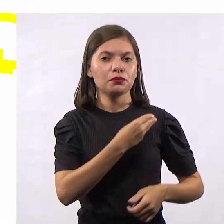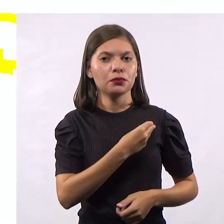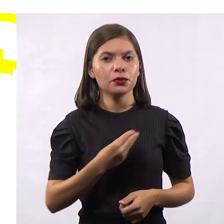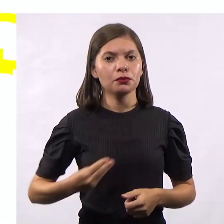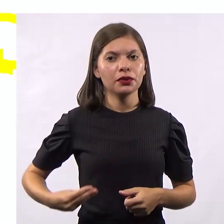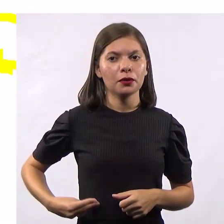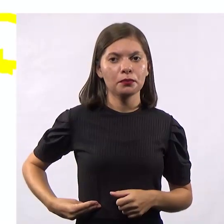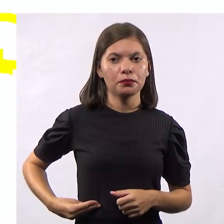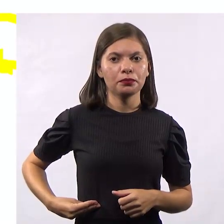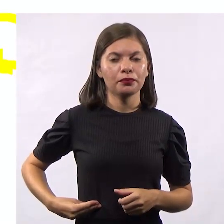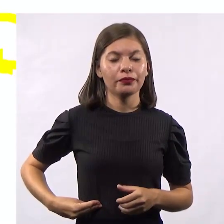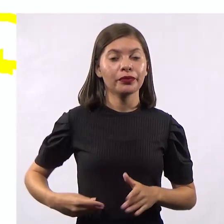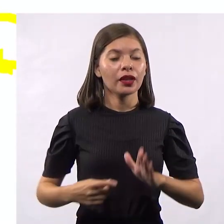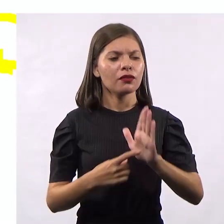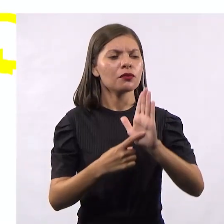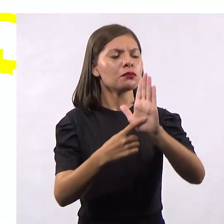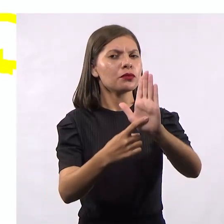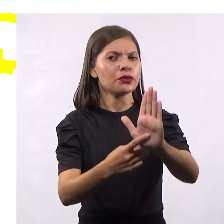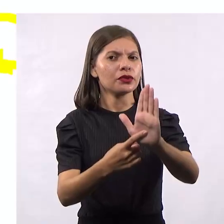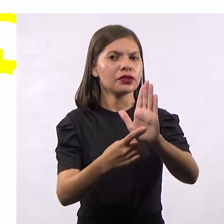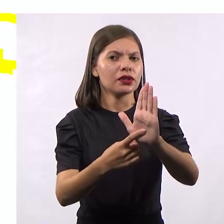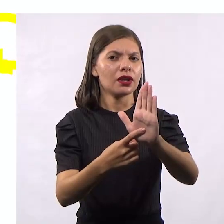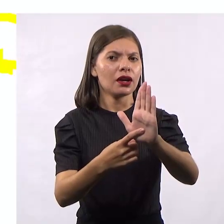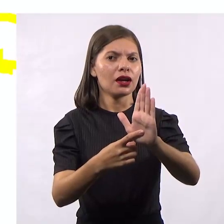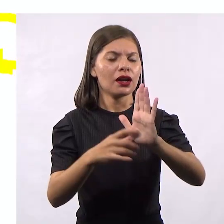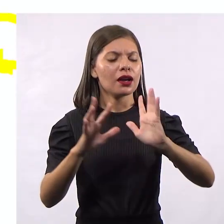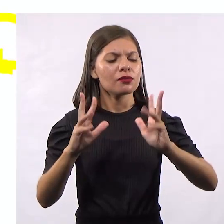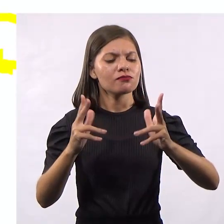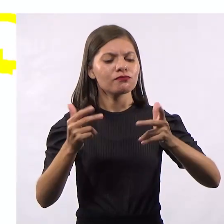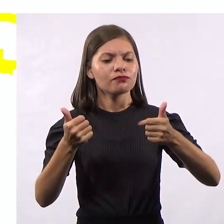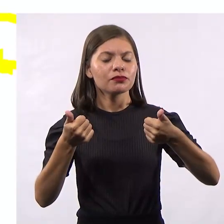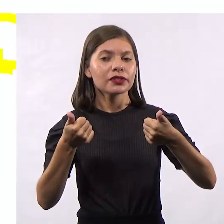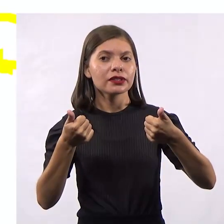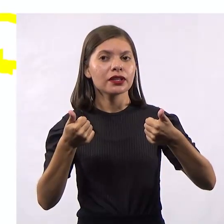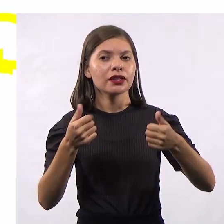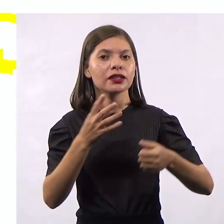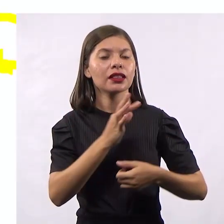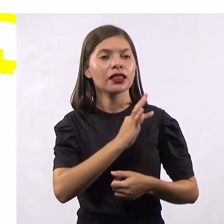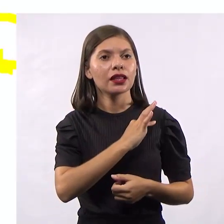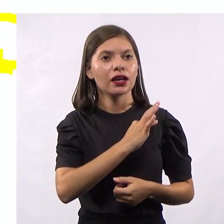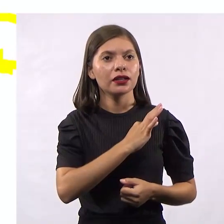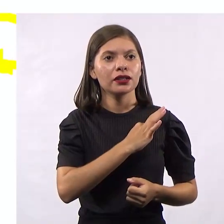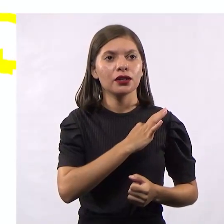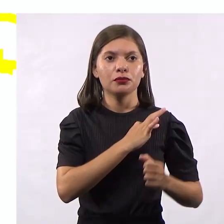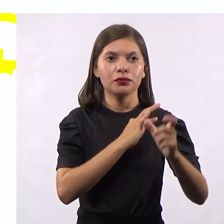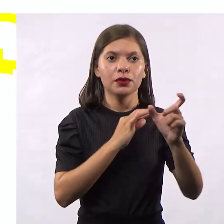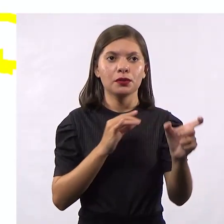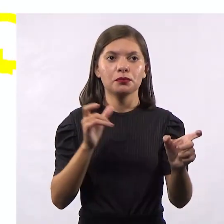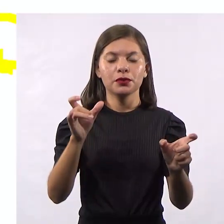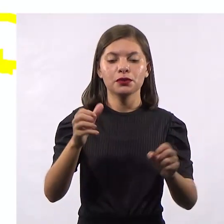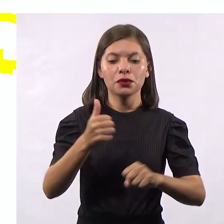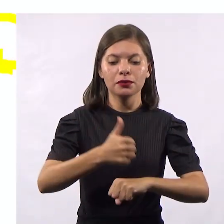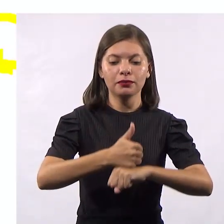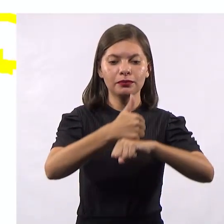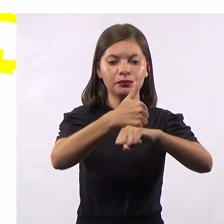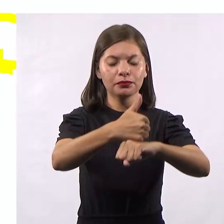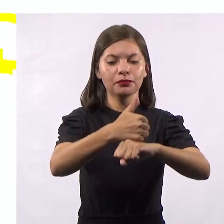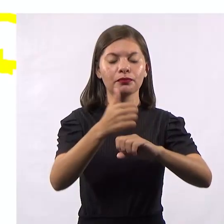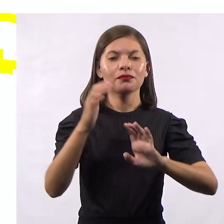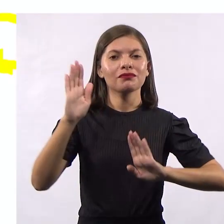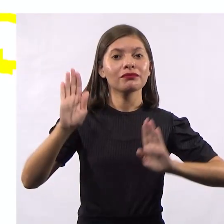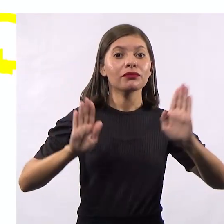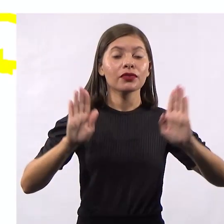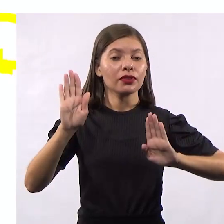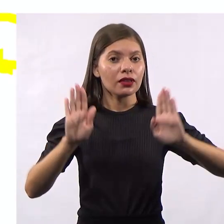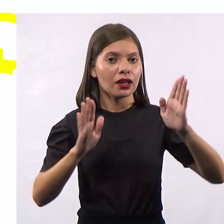público e, claro, que deve se demonstrar a capacidade técnica do subcontratado. E alguns contratos, como de concessão,